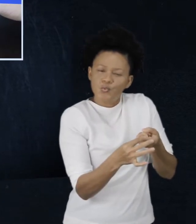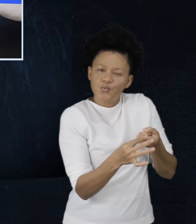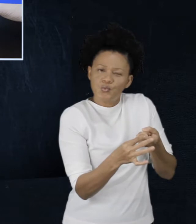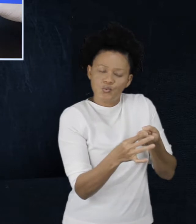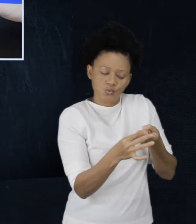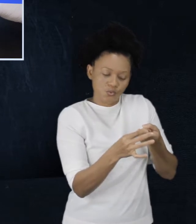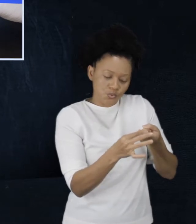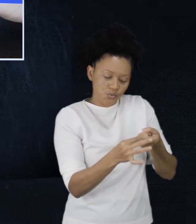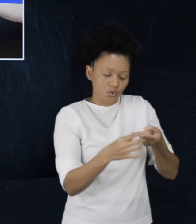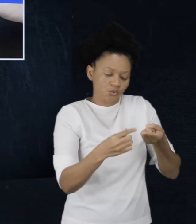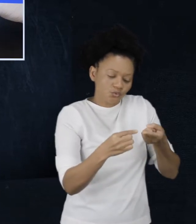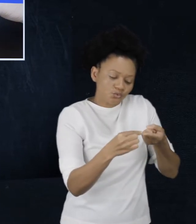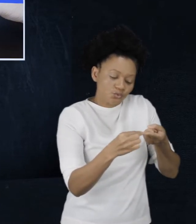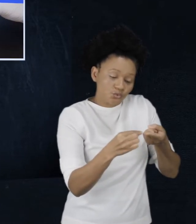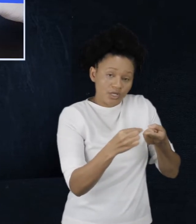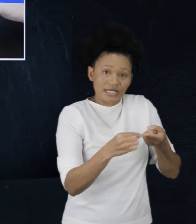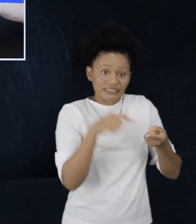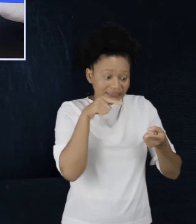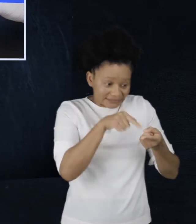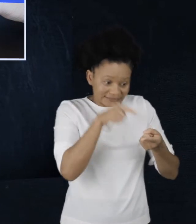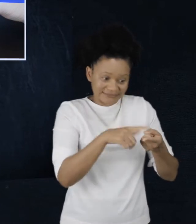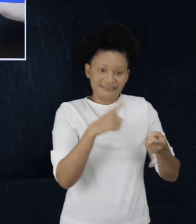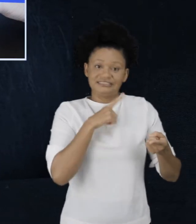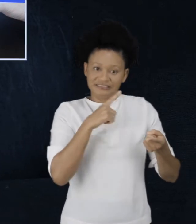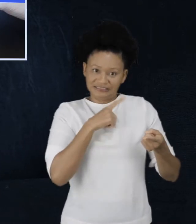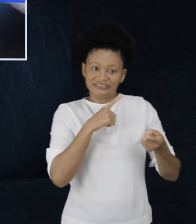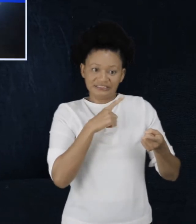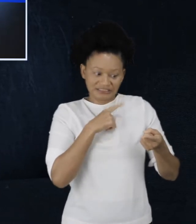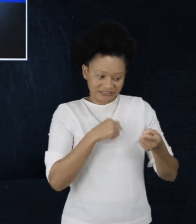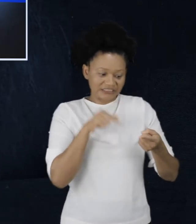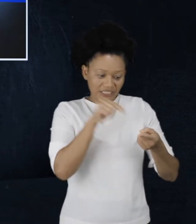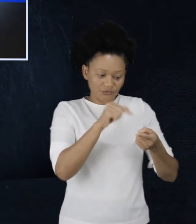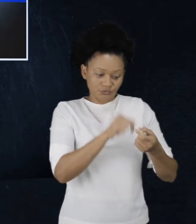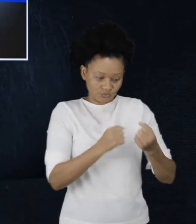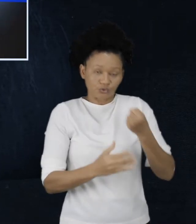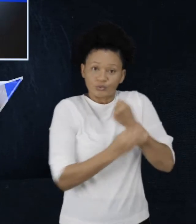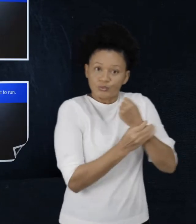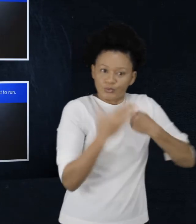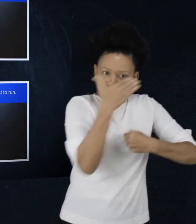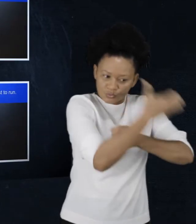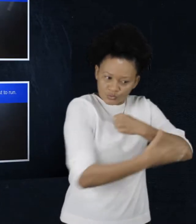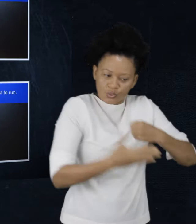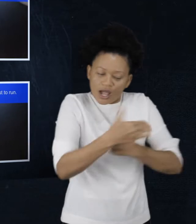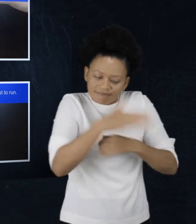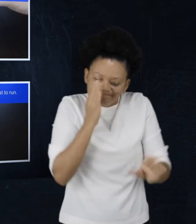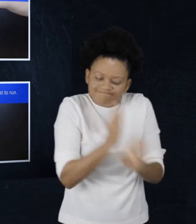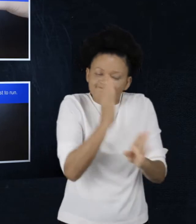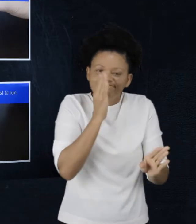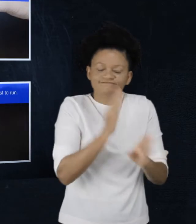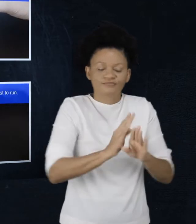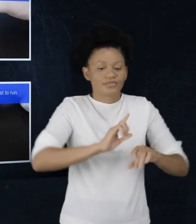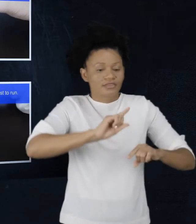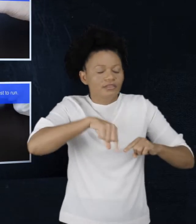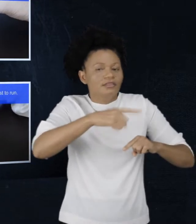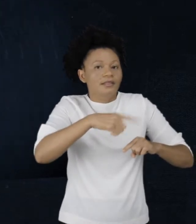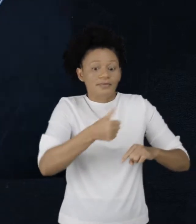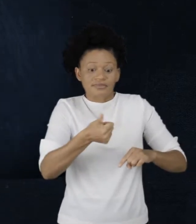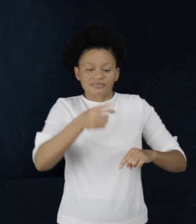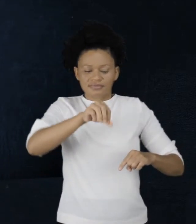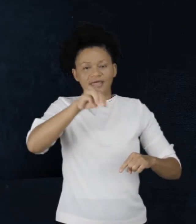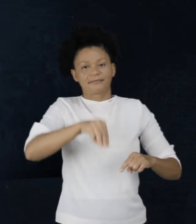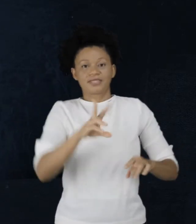em um cassete, e se os anticorpos para o novo coronavírus estiverem presentes, veremos os resultados em 10 minutos.